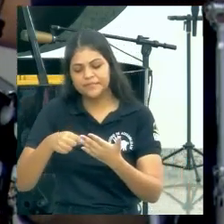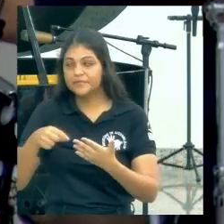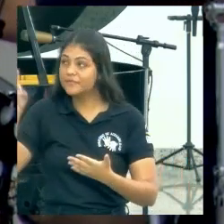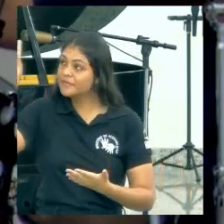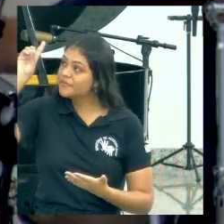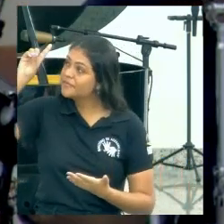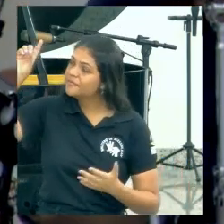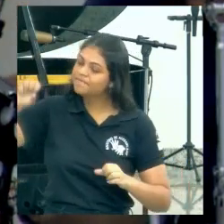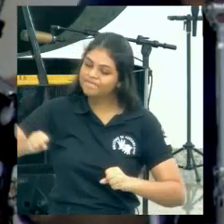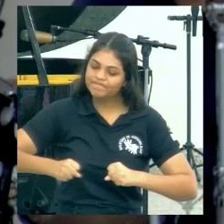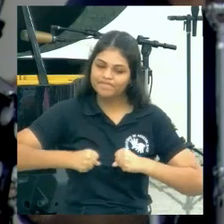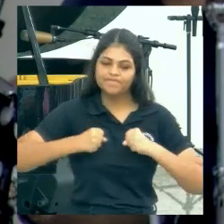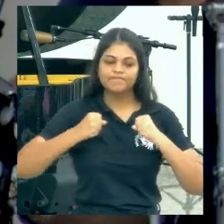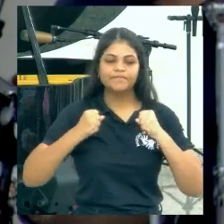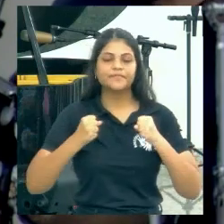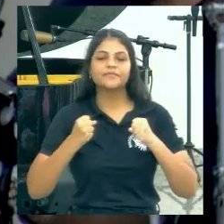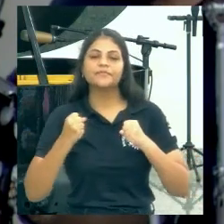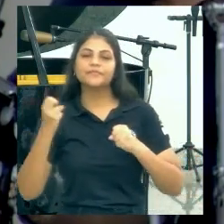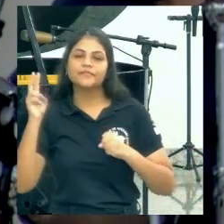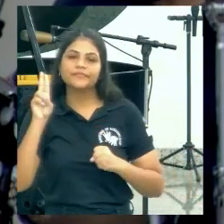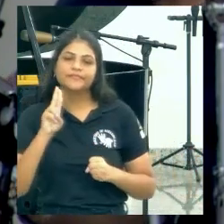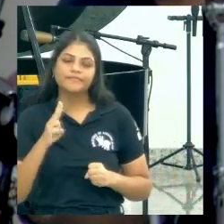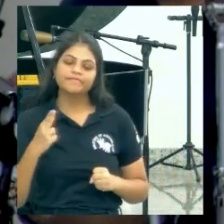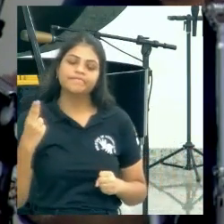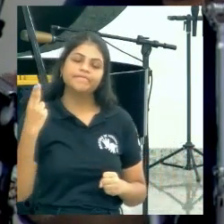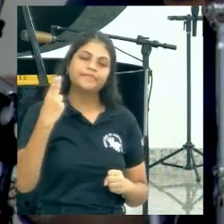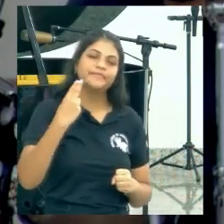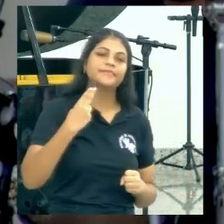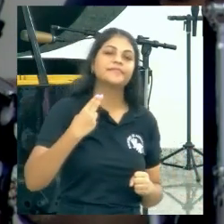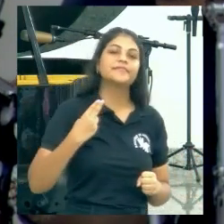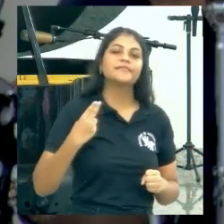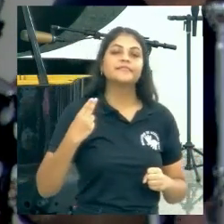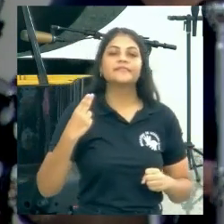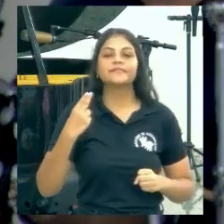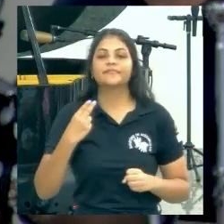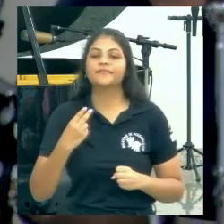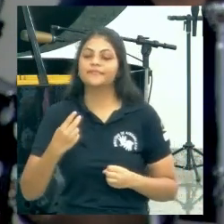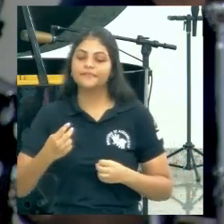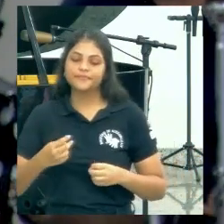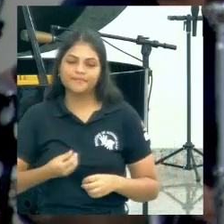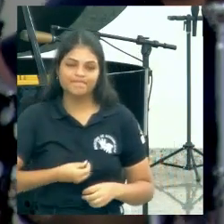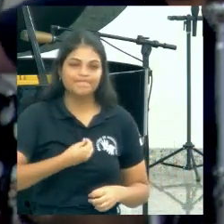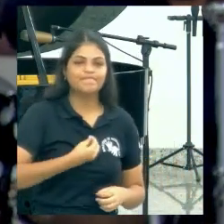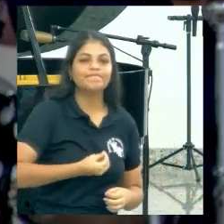me tornar carta viva de Deus.